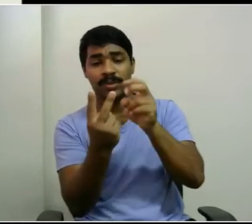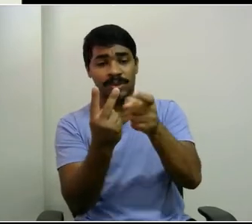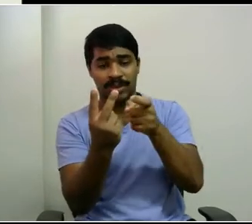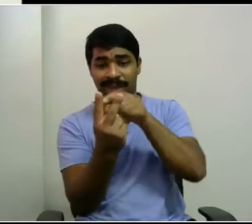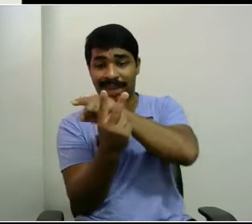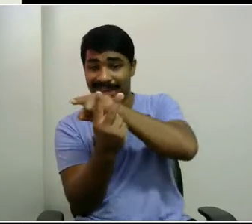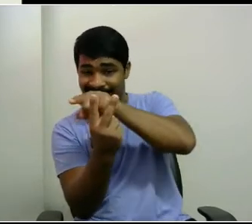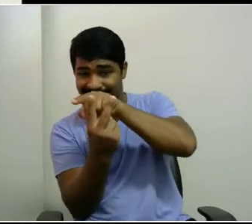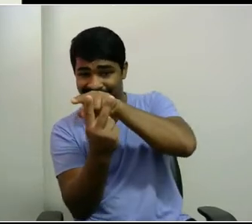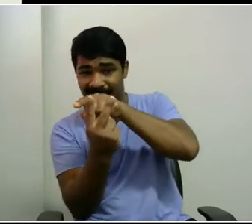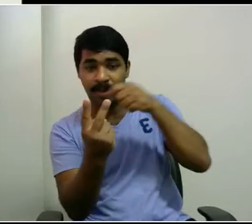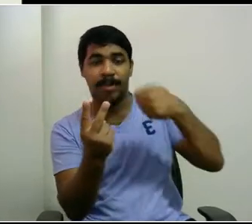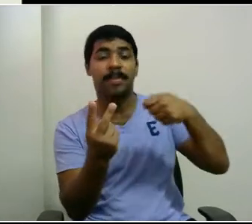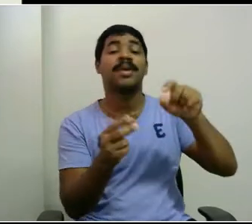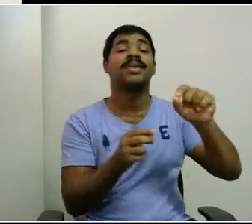1,